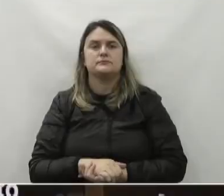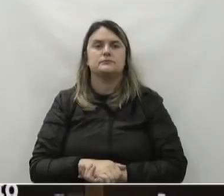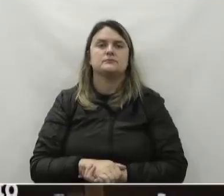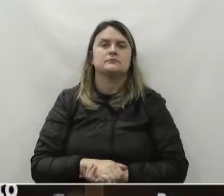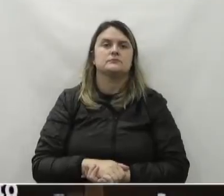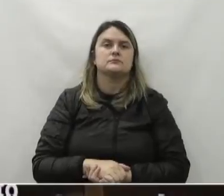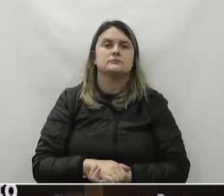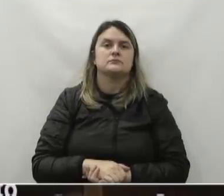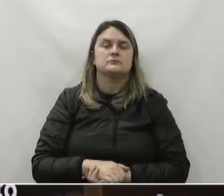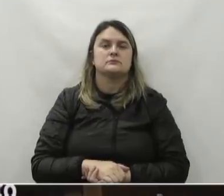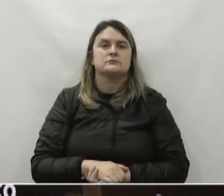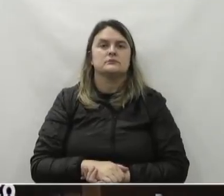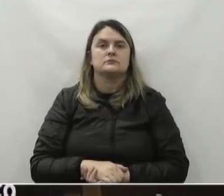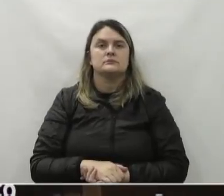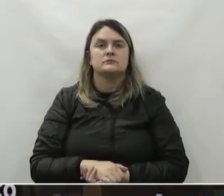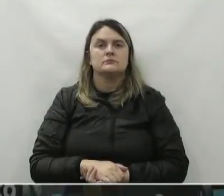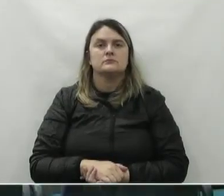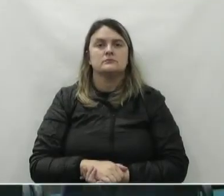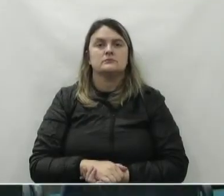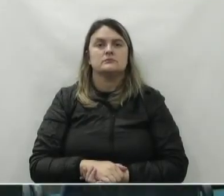vereador Anderson Cardoso.